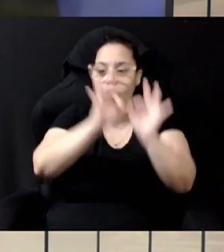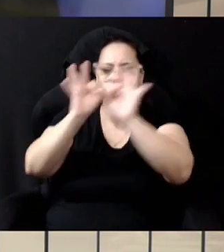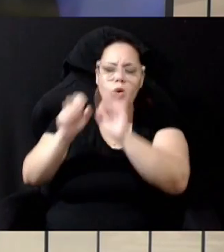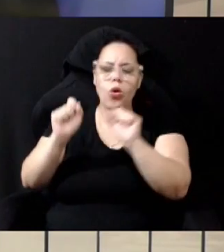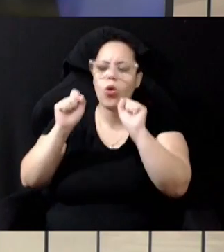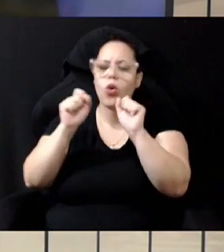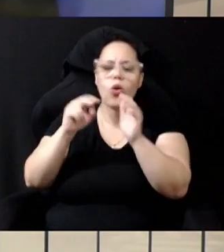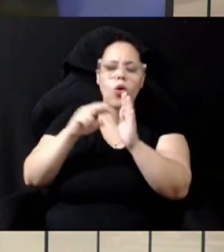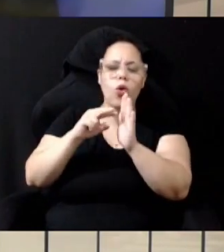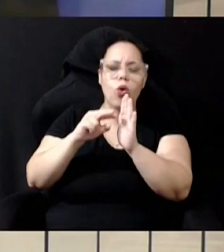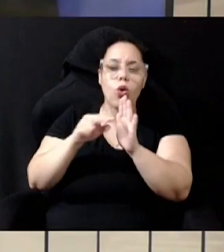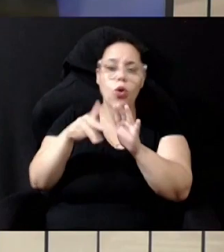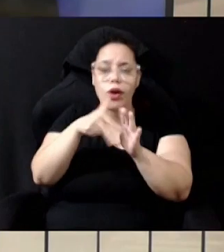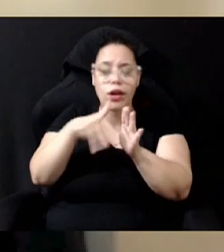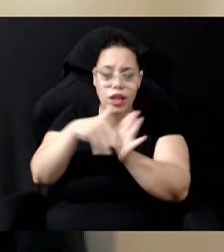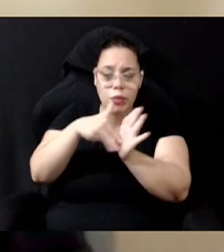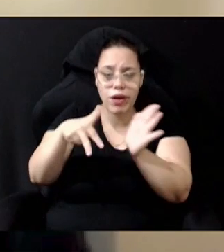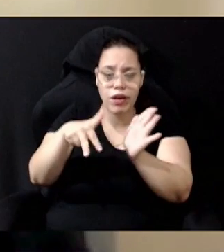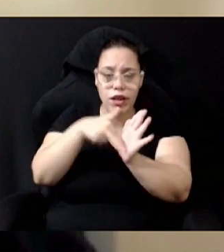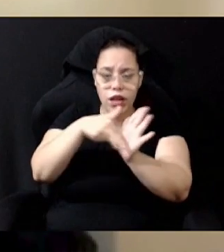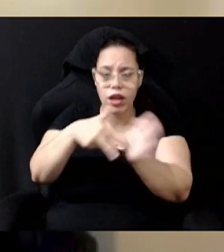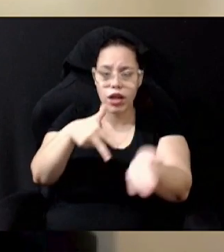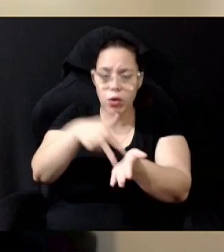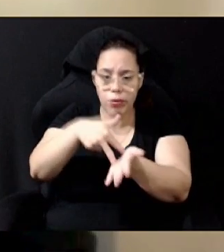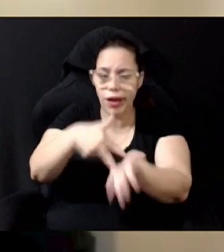pernas inquietas.